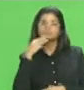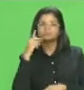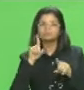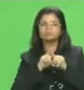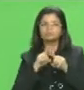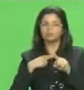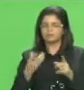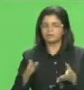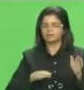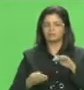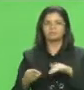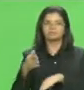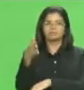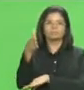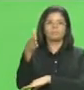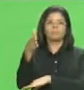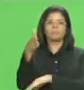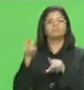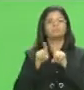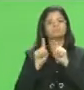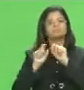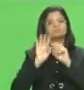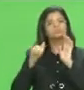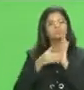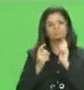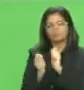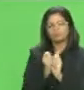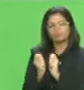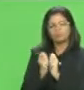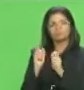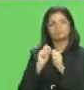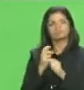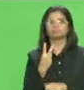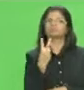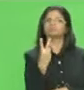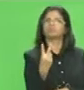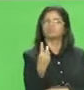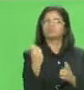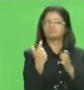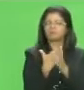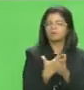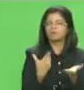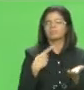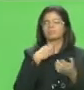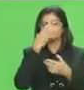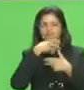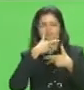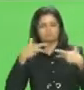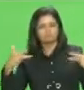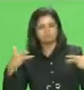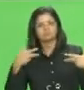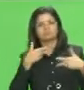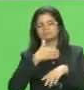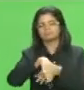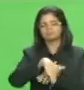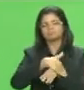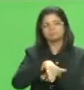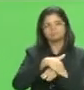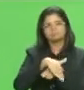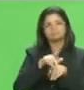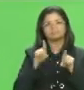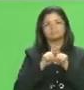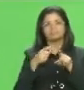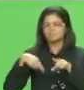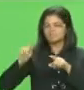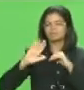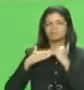um motel. A economia que eu fiz dos dois, eu comprava fruta, passava o dia vendendo fruta na rua, ia